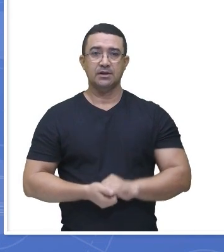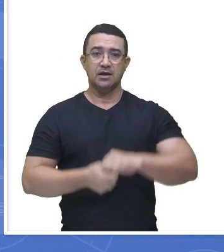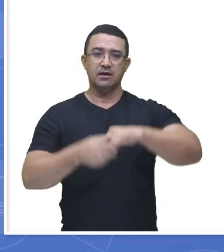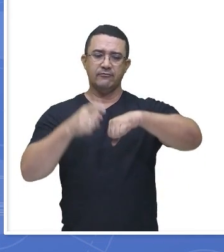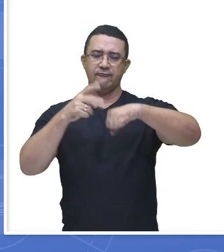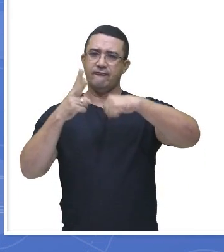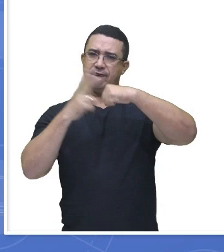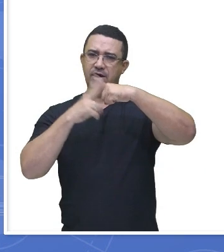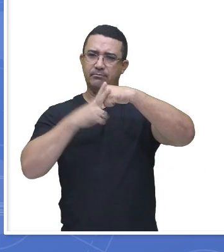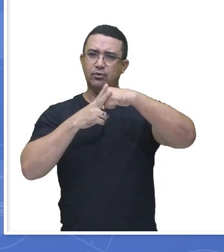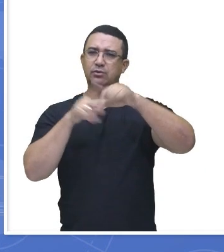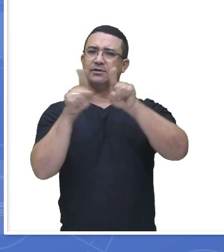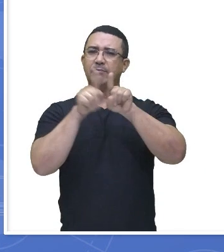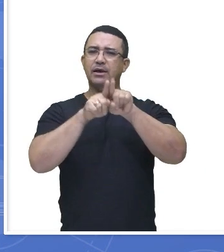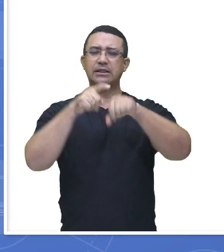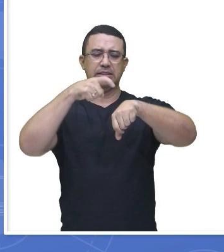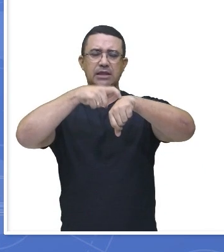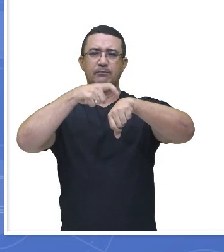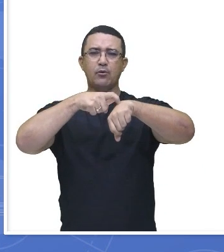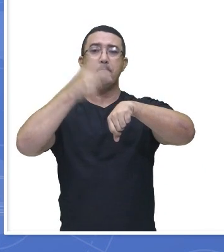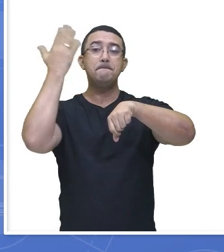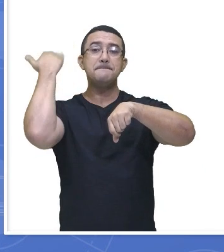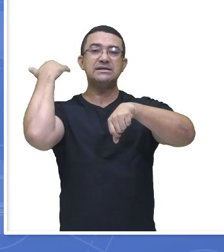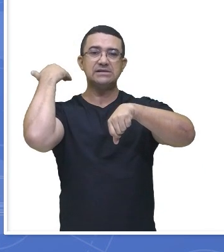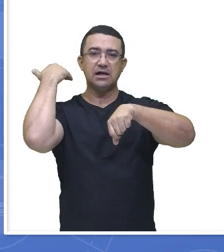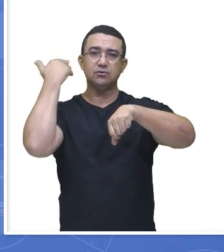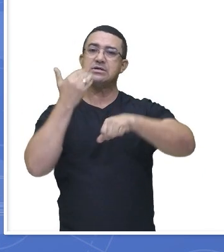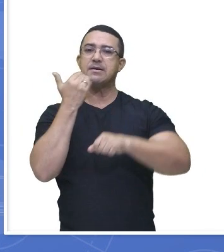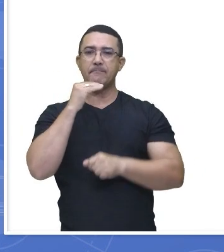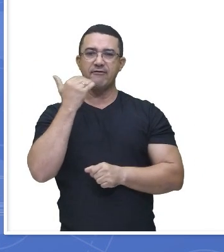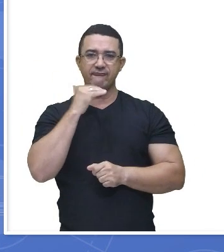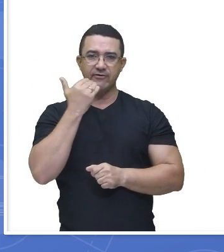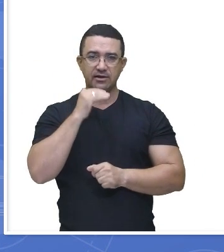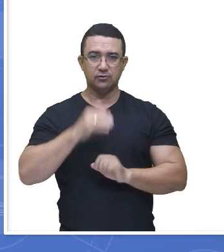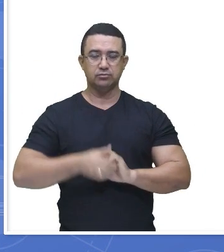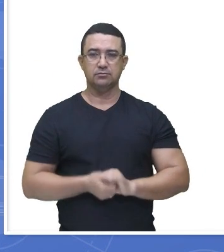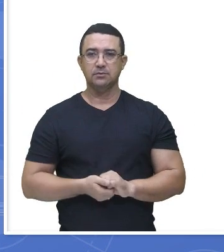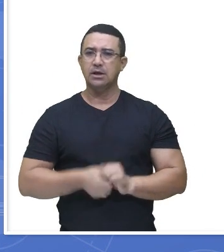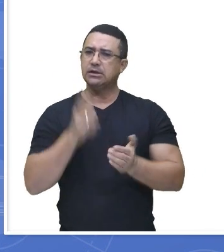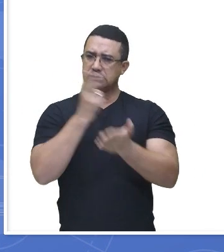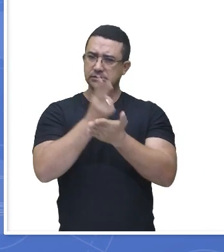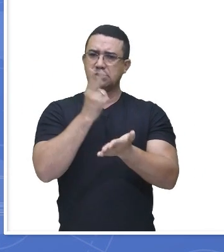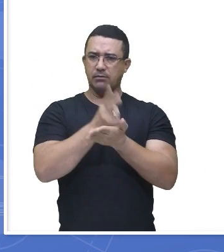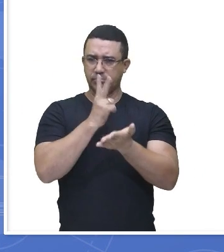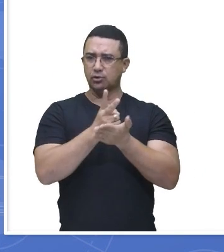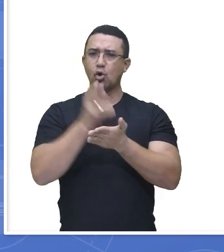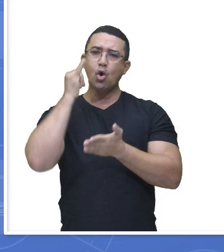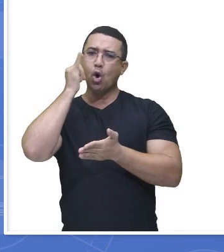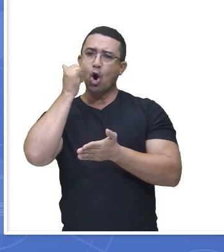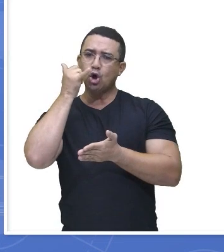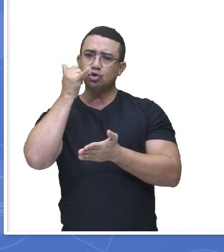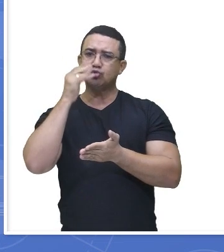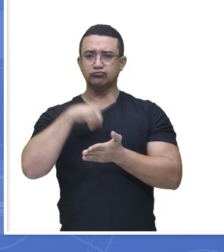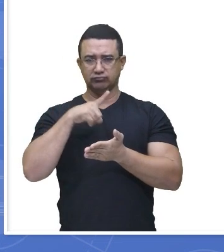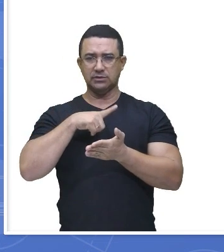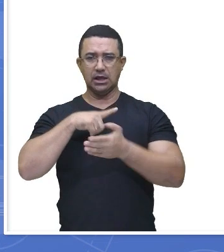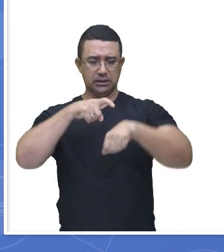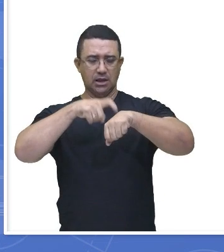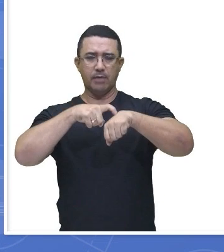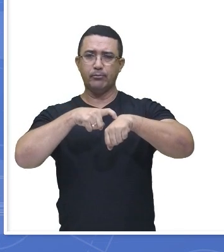pretérito imperfeito. Não se pode olvidar-se jamás que o pretérito imperfeito é o